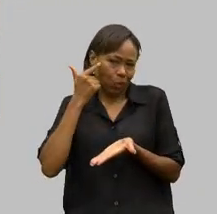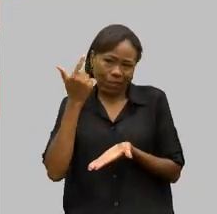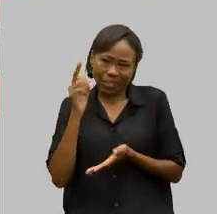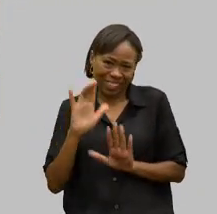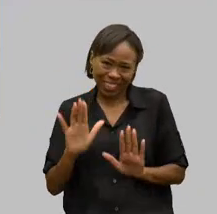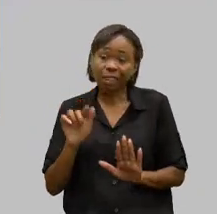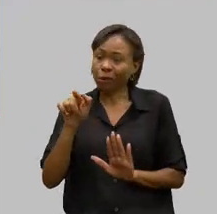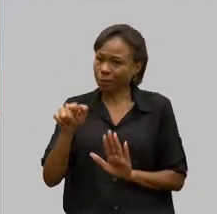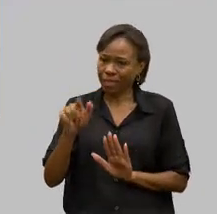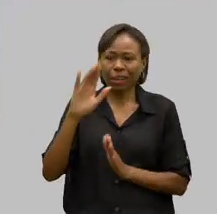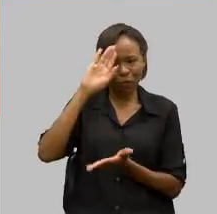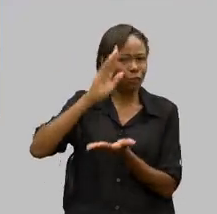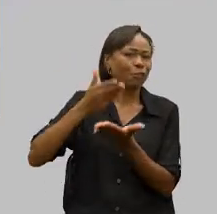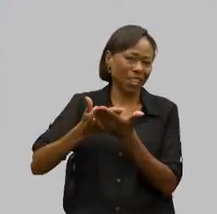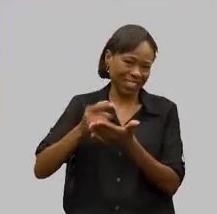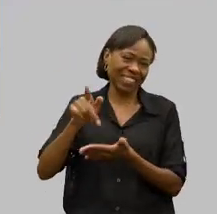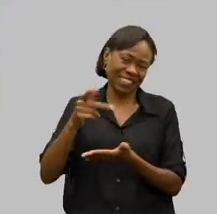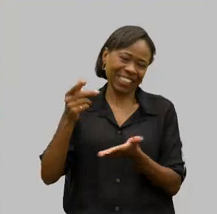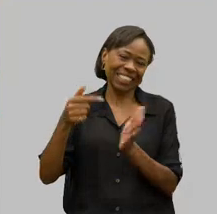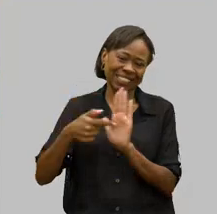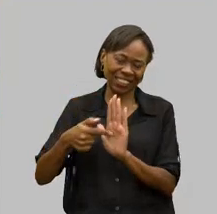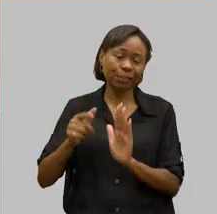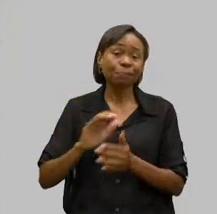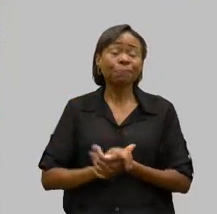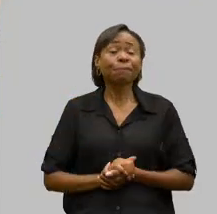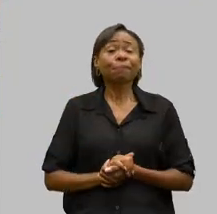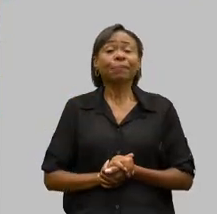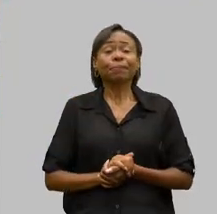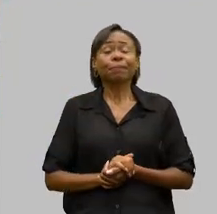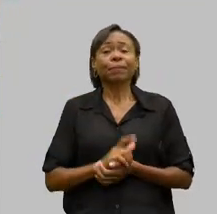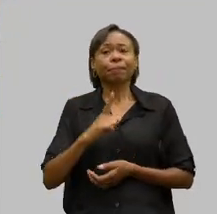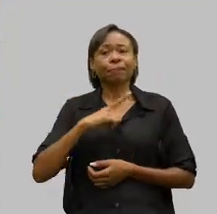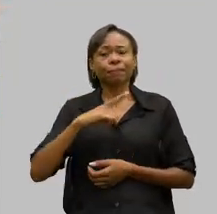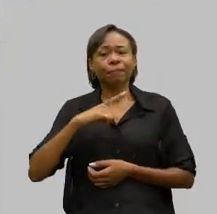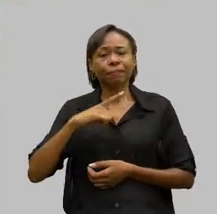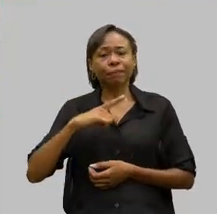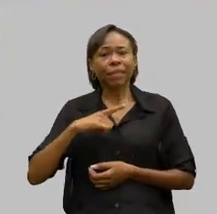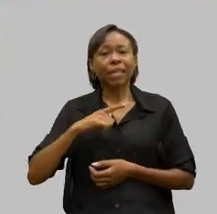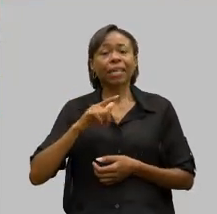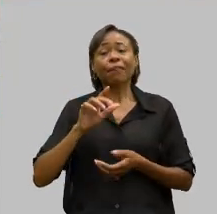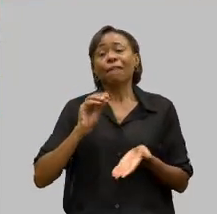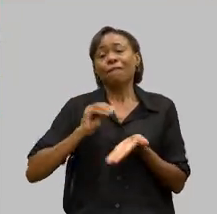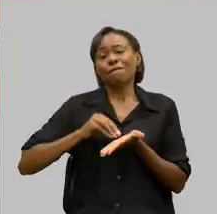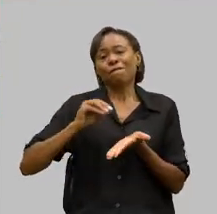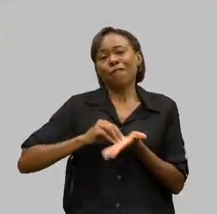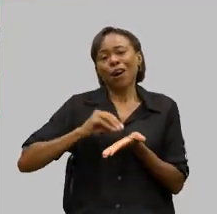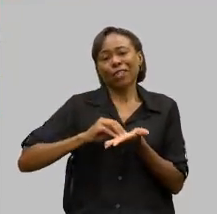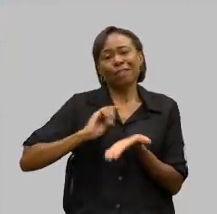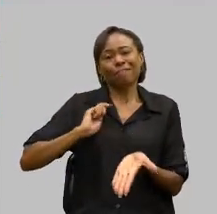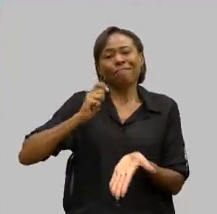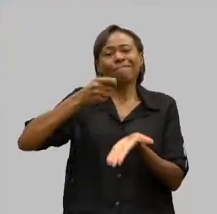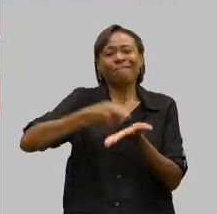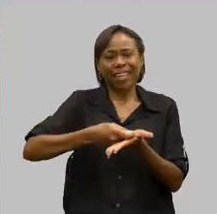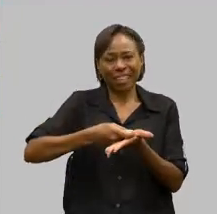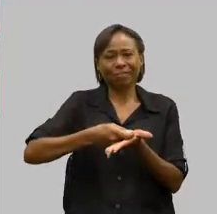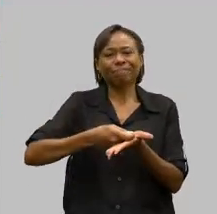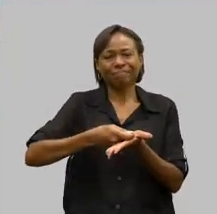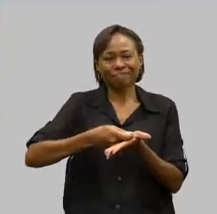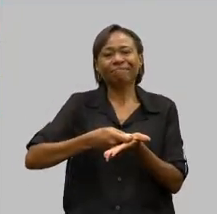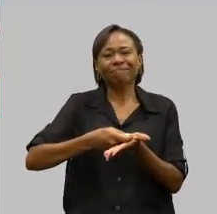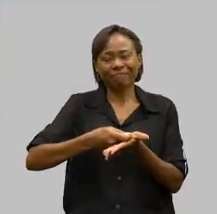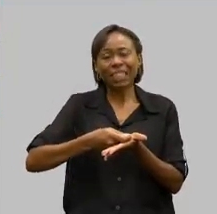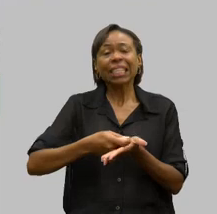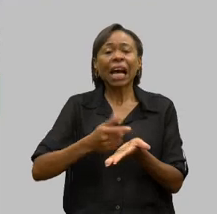confiável. Está certo? Perfeito. Nós temos restos a pagar. Uma boa parte